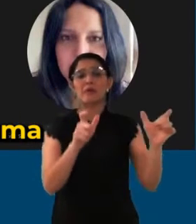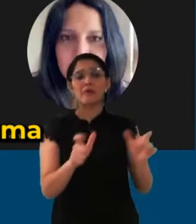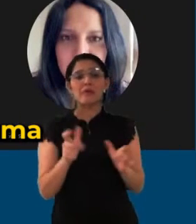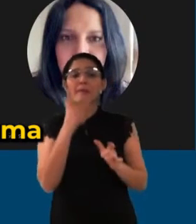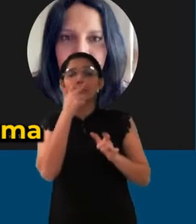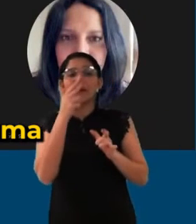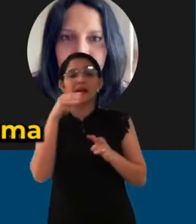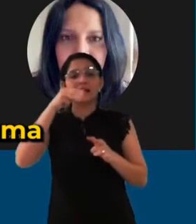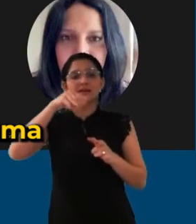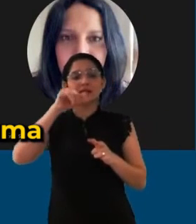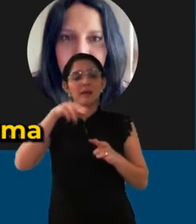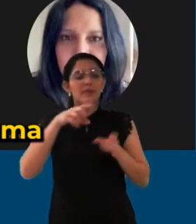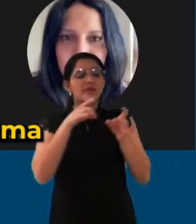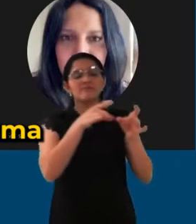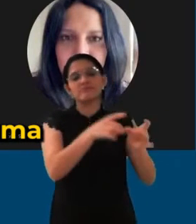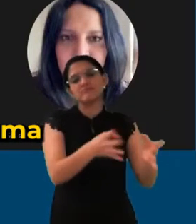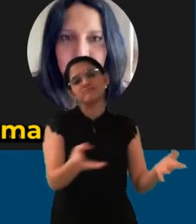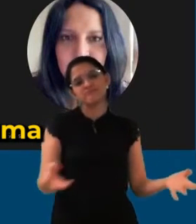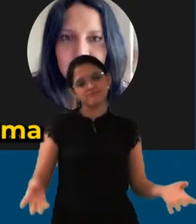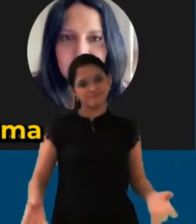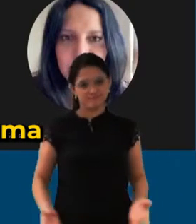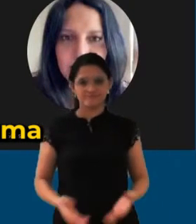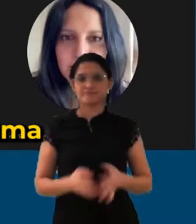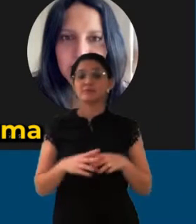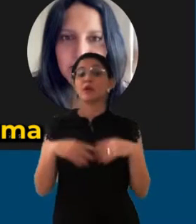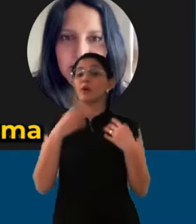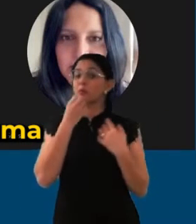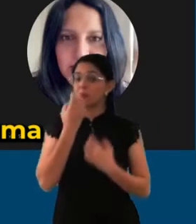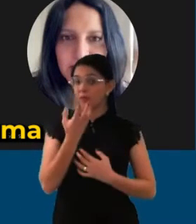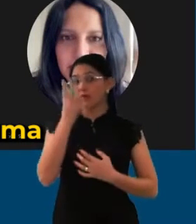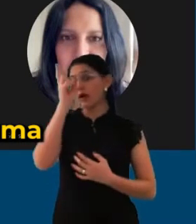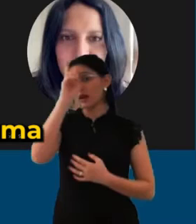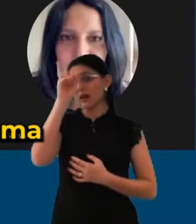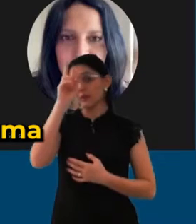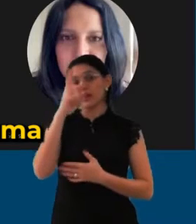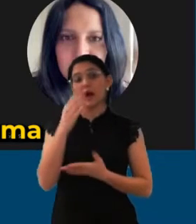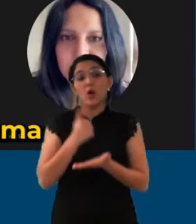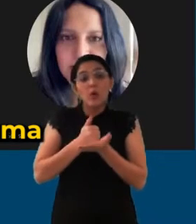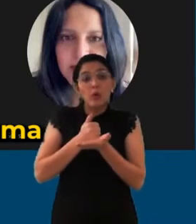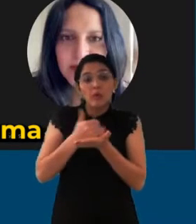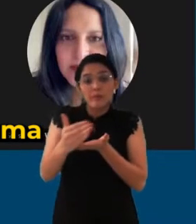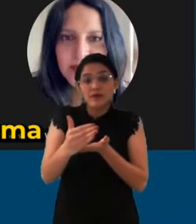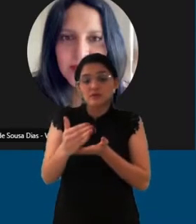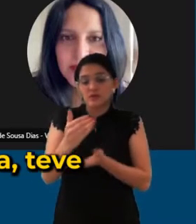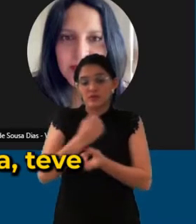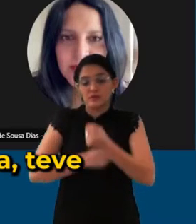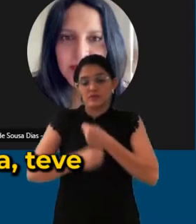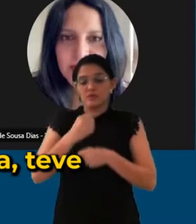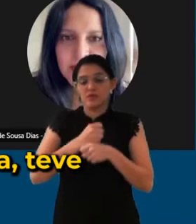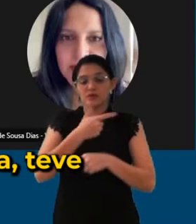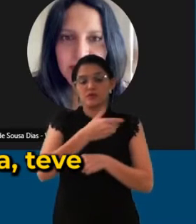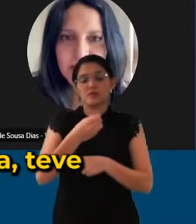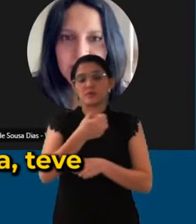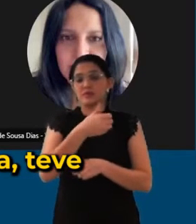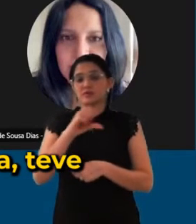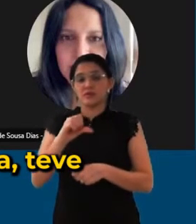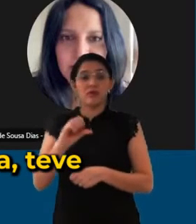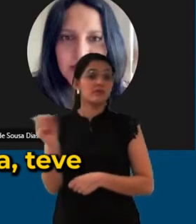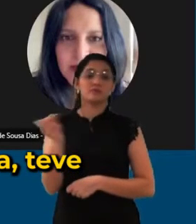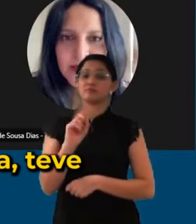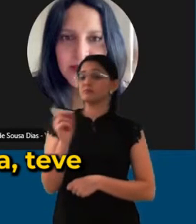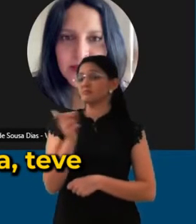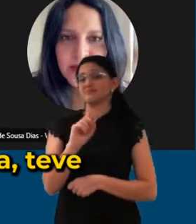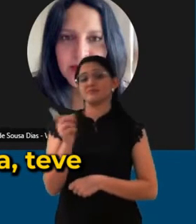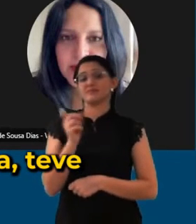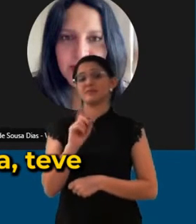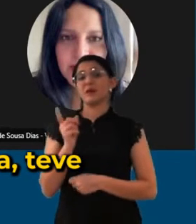Então, é bom a gente lembrar que não é uma história que está começando em 2019, ou seja, começou em 2019,